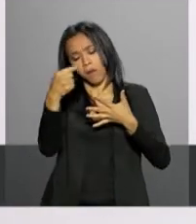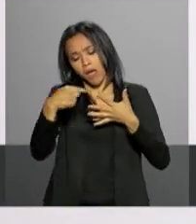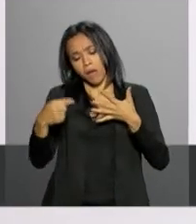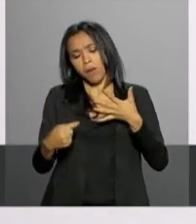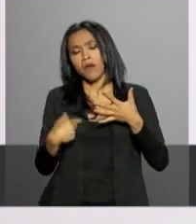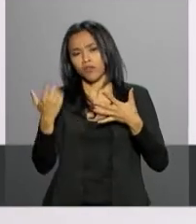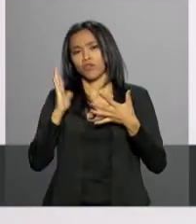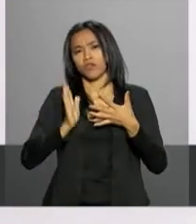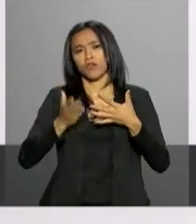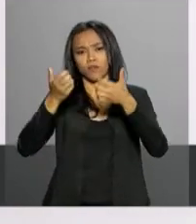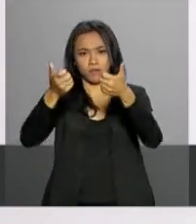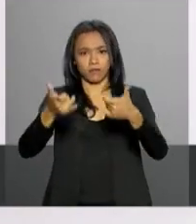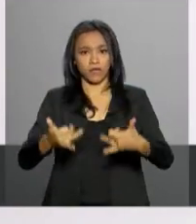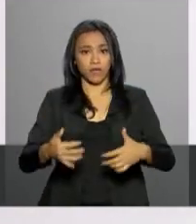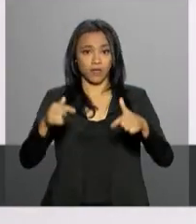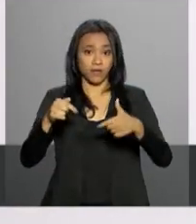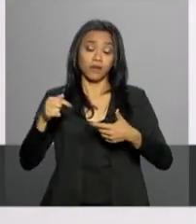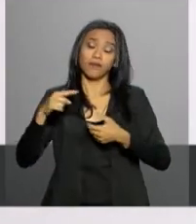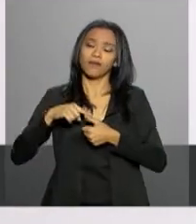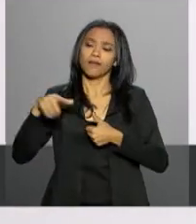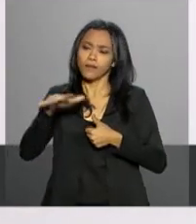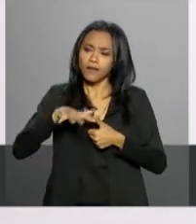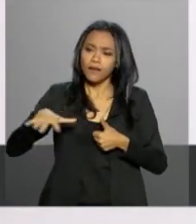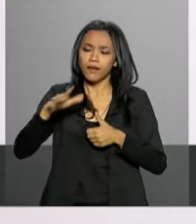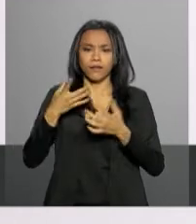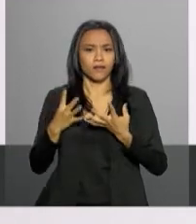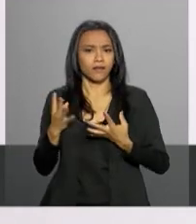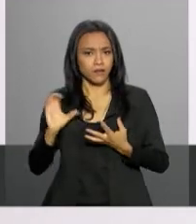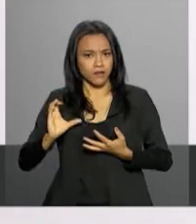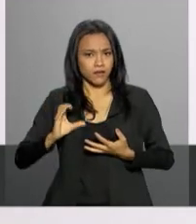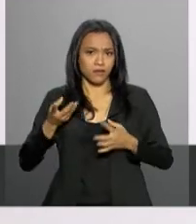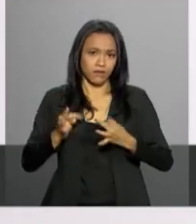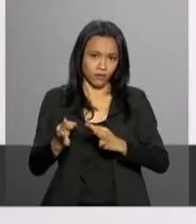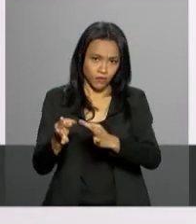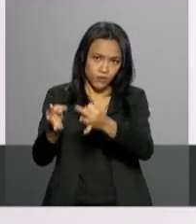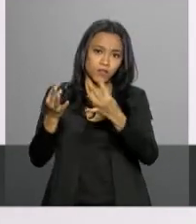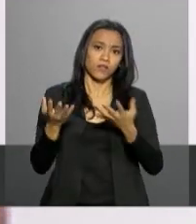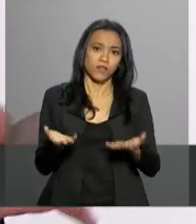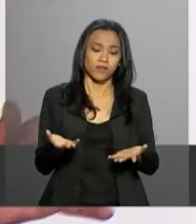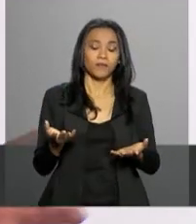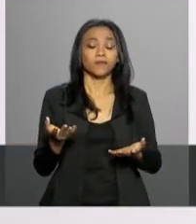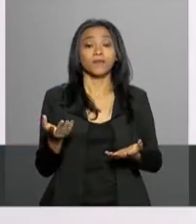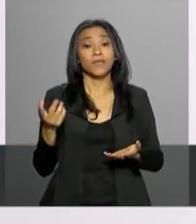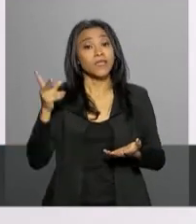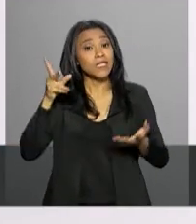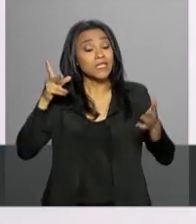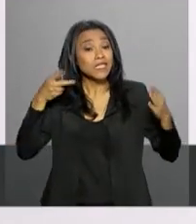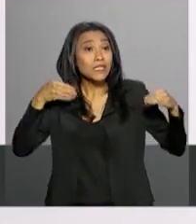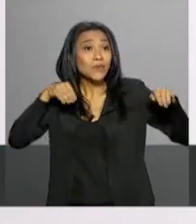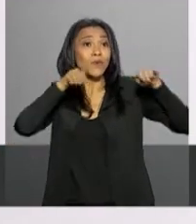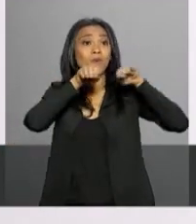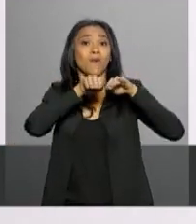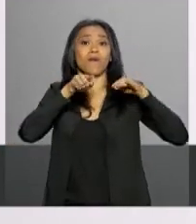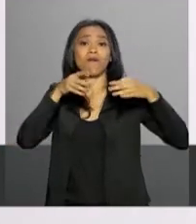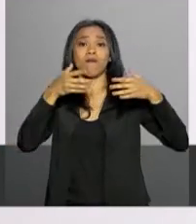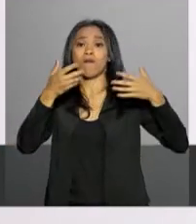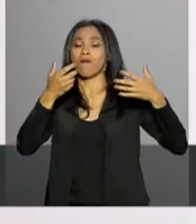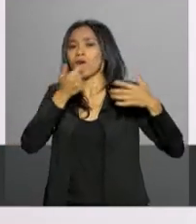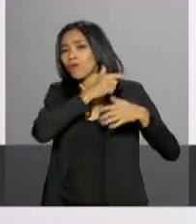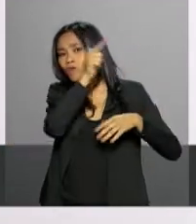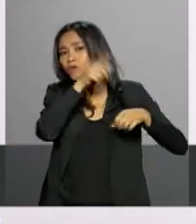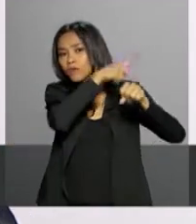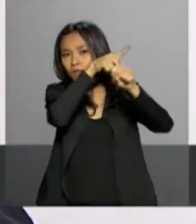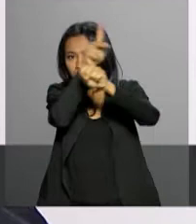relatado no âmbito das esta tecnologia que nos coloca digamos ao lado dos países desenvolvidos os países mais desenvolvidos